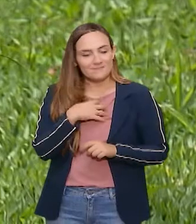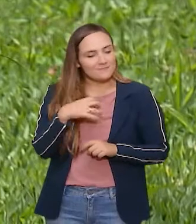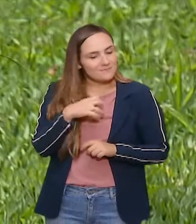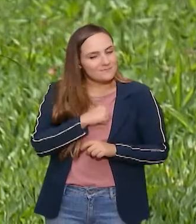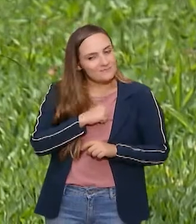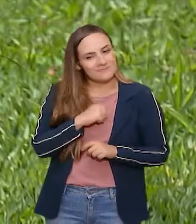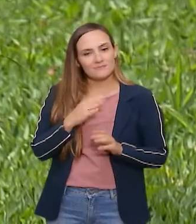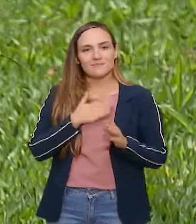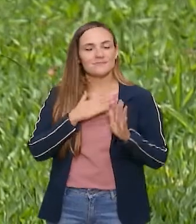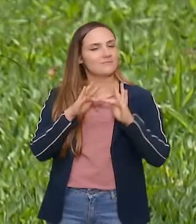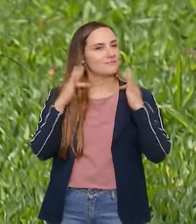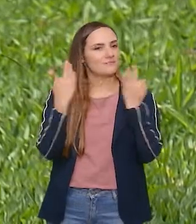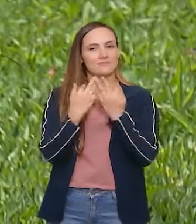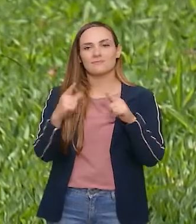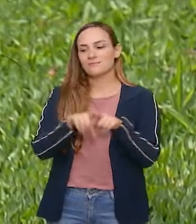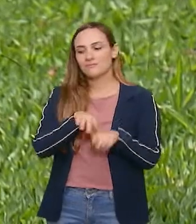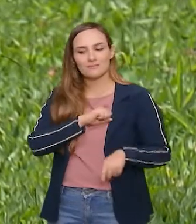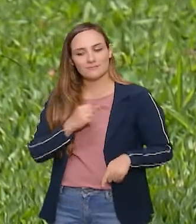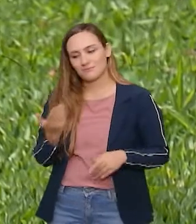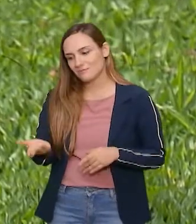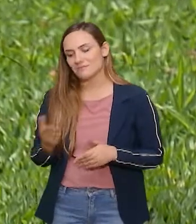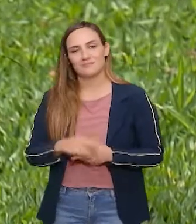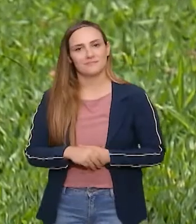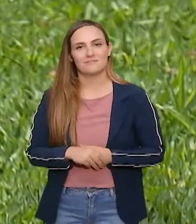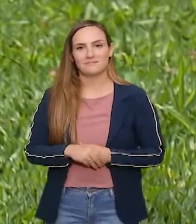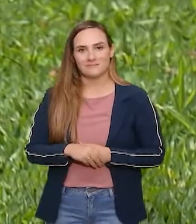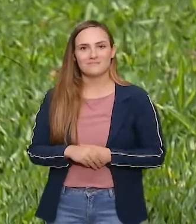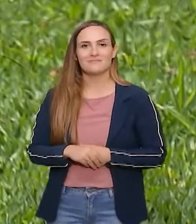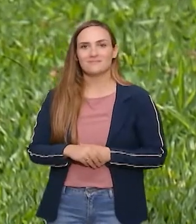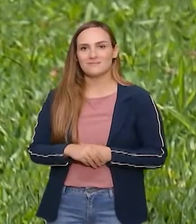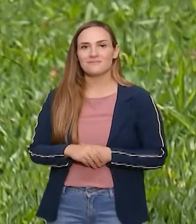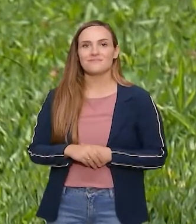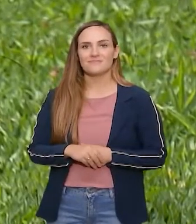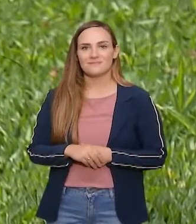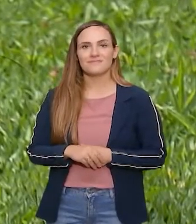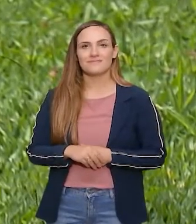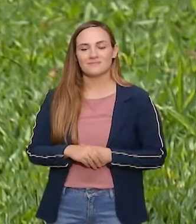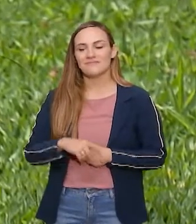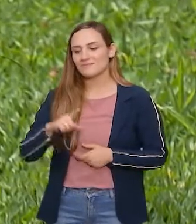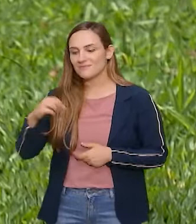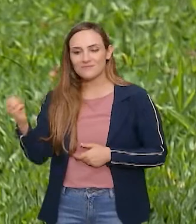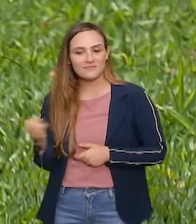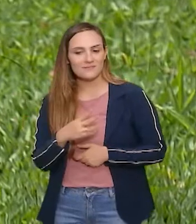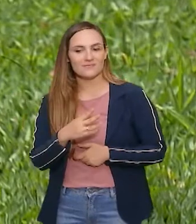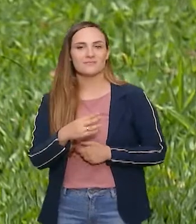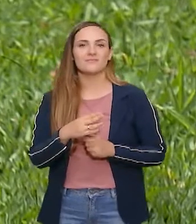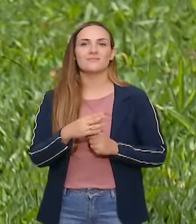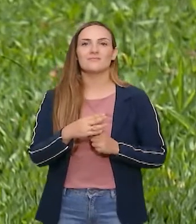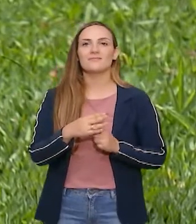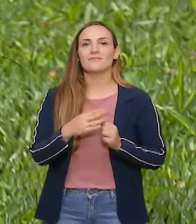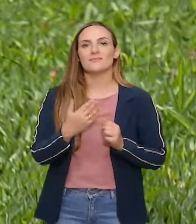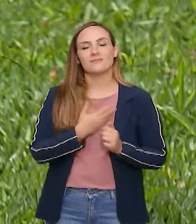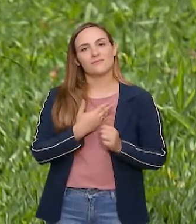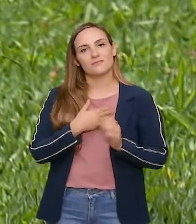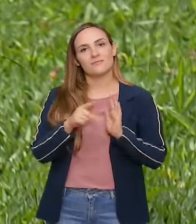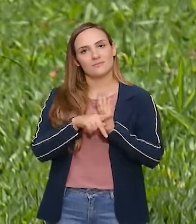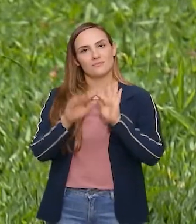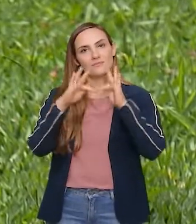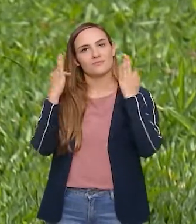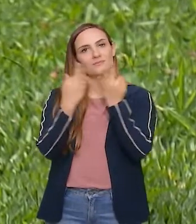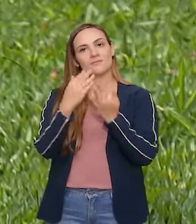Ele conquistou a mim, conquistou a família também. E é isso. O Feroz é o